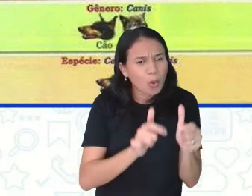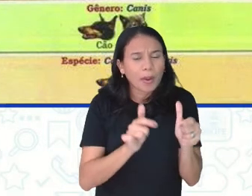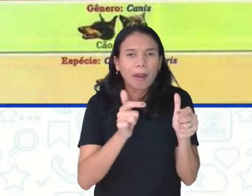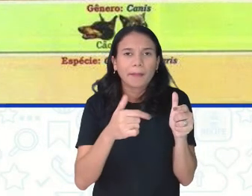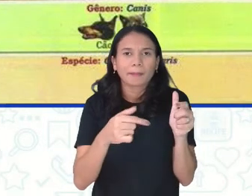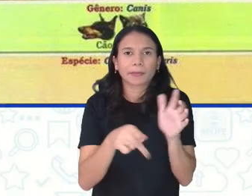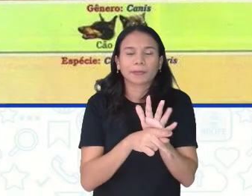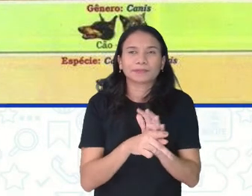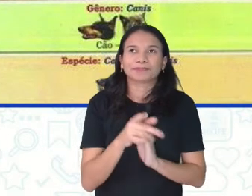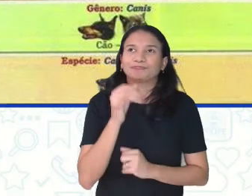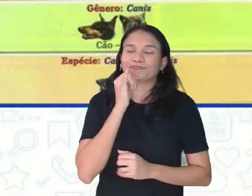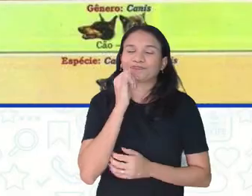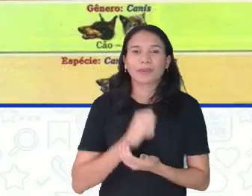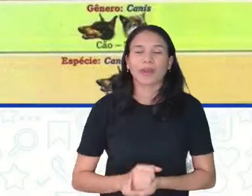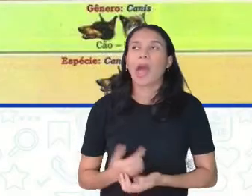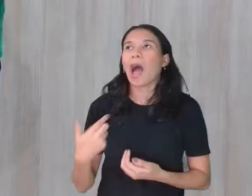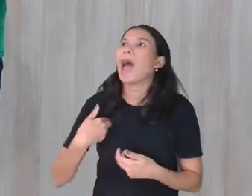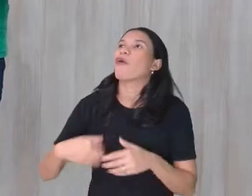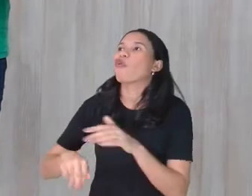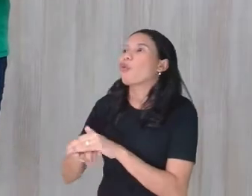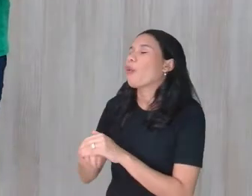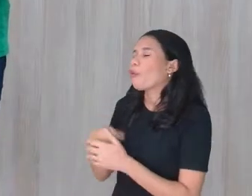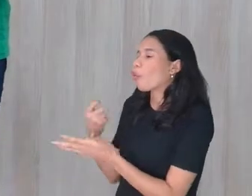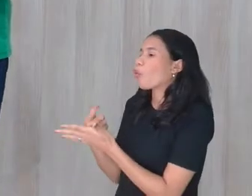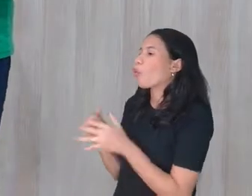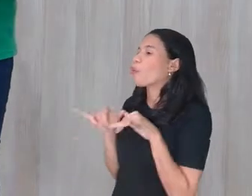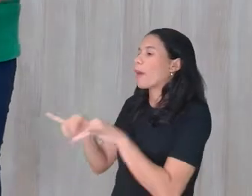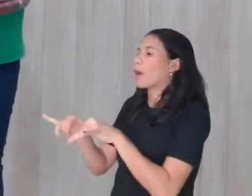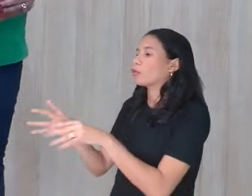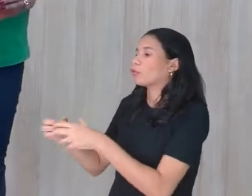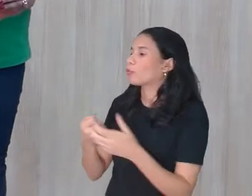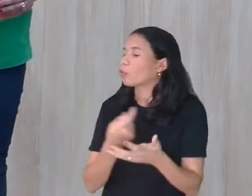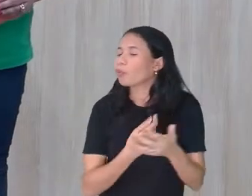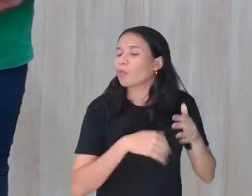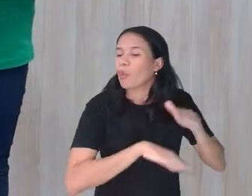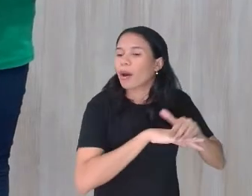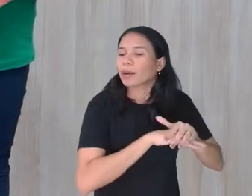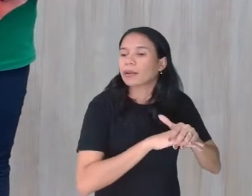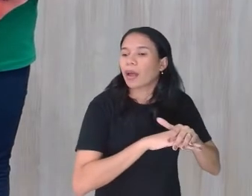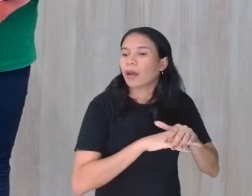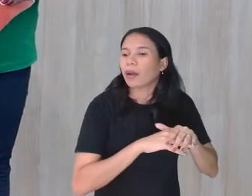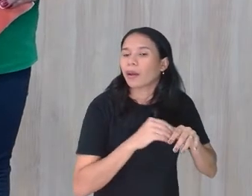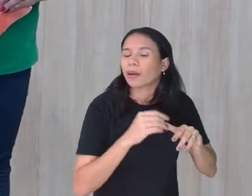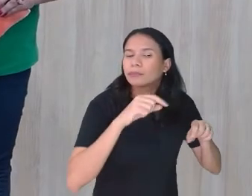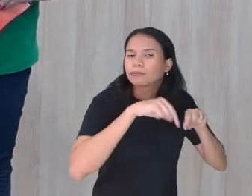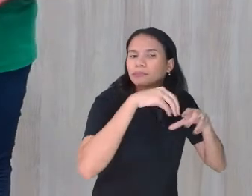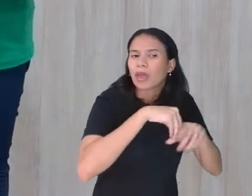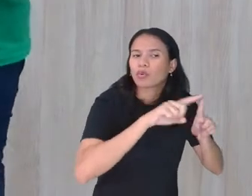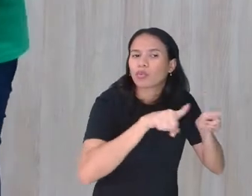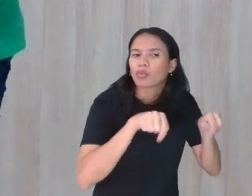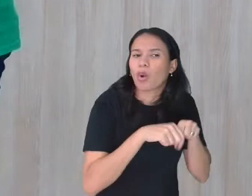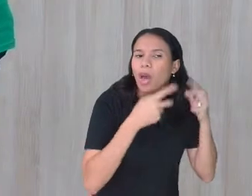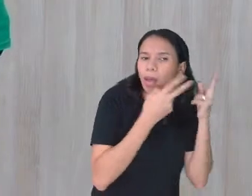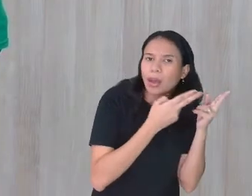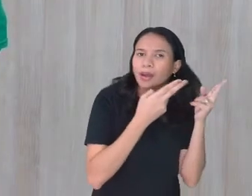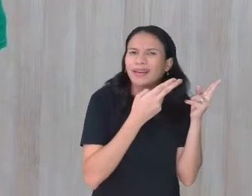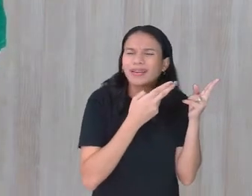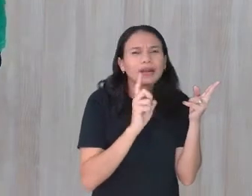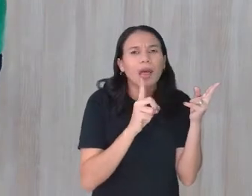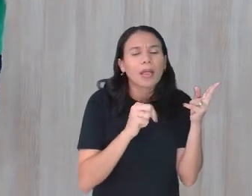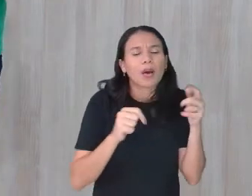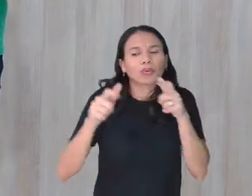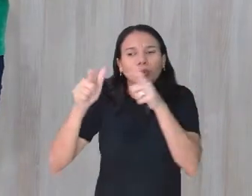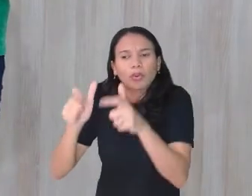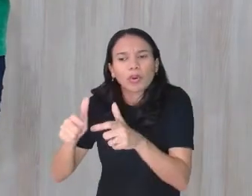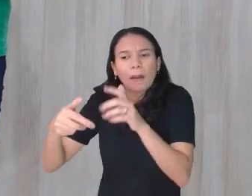um lugar, você não vai colocar alimentos, né? Armazenar alimentos no quarto. Vai ter que ter um lugarzinho. Então, é muito importante. E